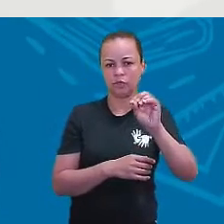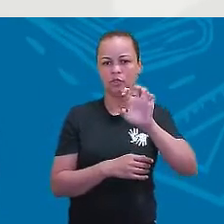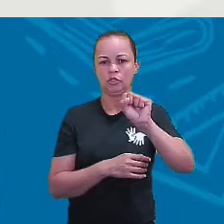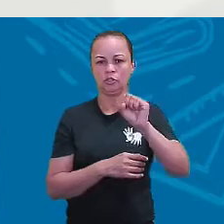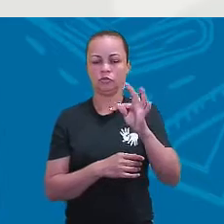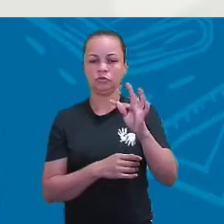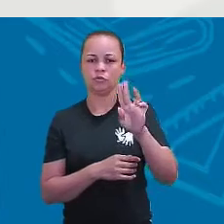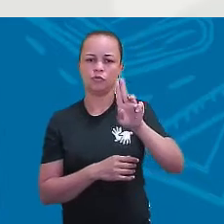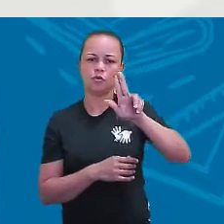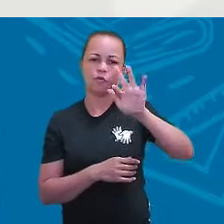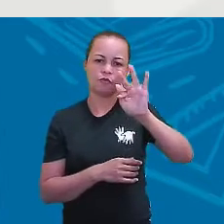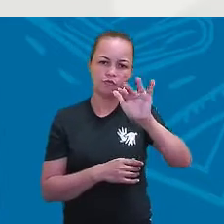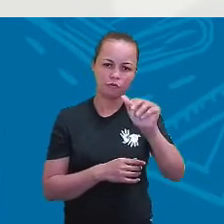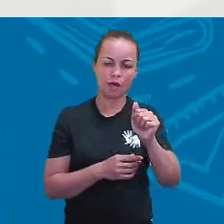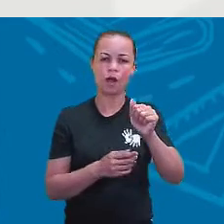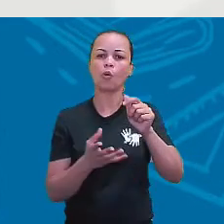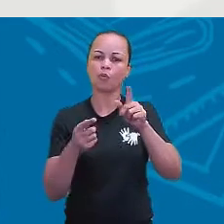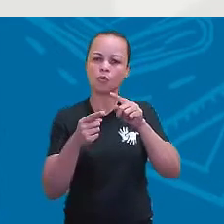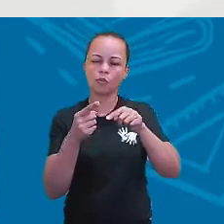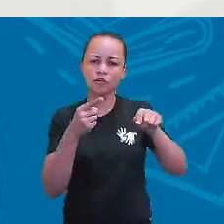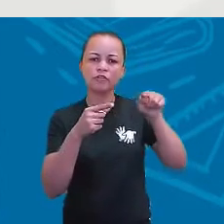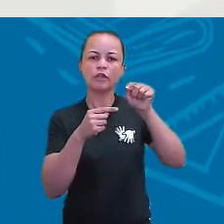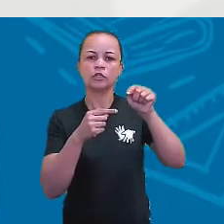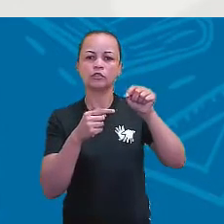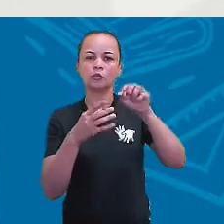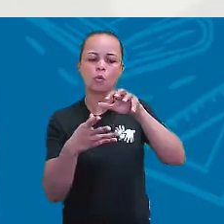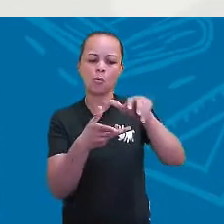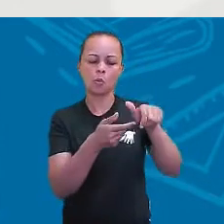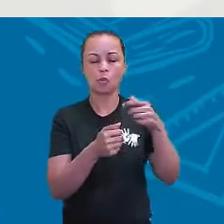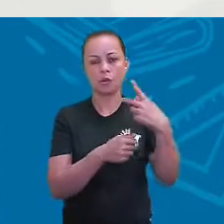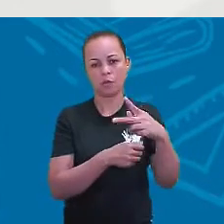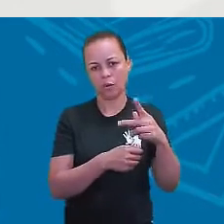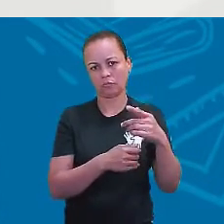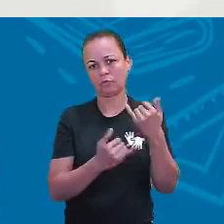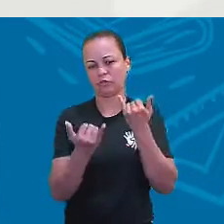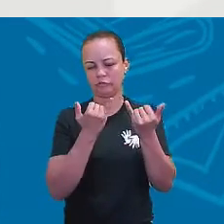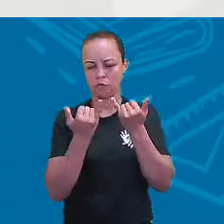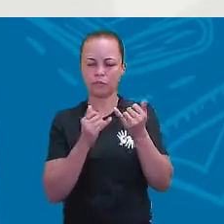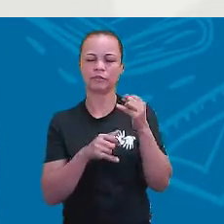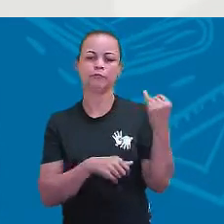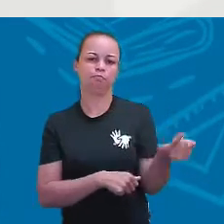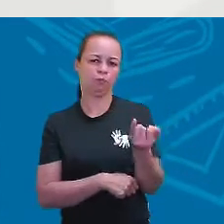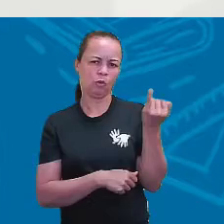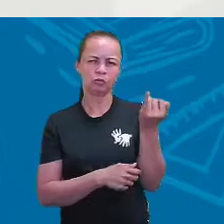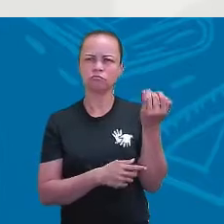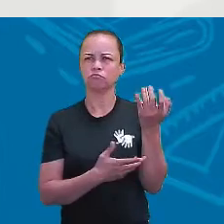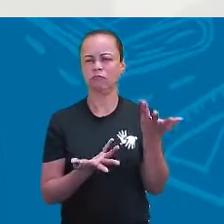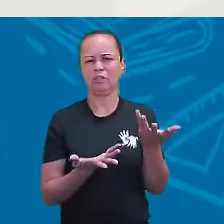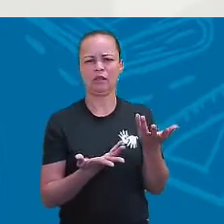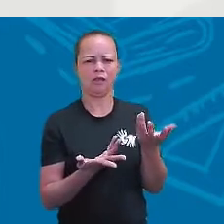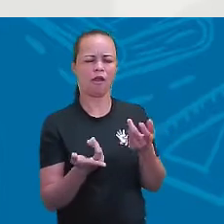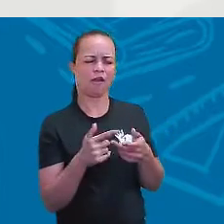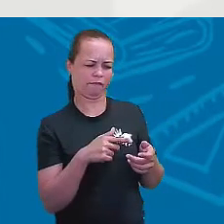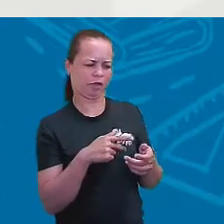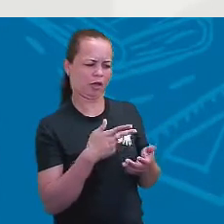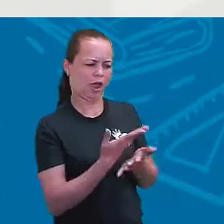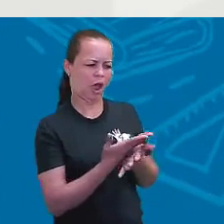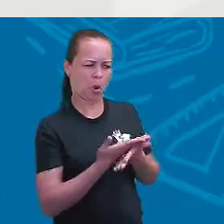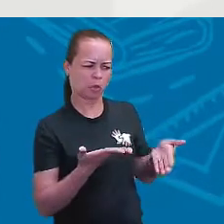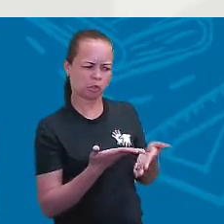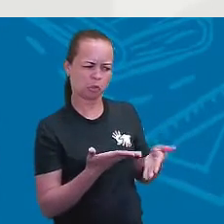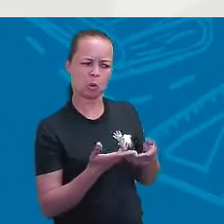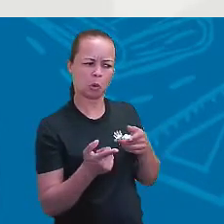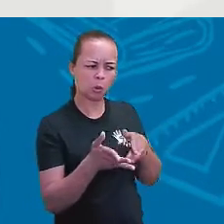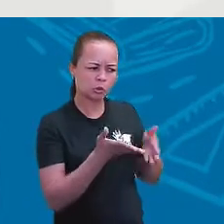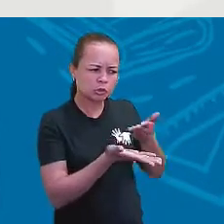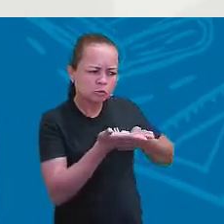do que, por exemplo, o próprio carbono. Então, essa informação é importante. Talvez você possa estar dizendo, isso tem a ver com a nossa aula de hoje? Tem, porque isso está